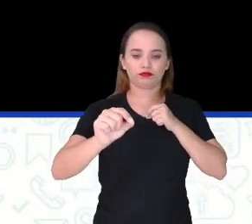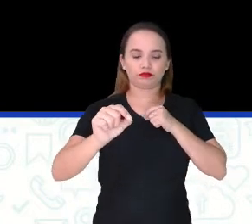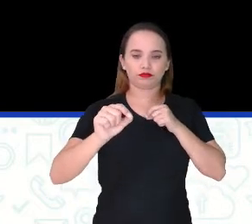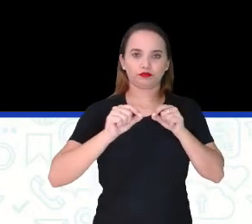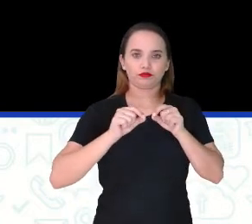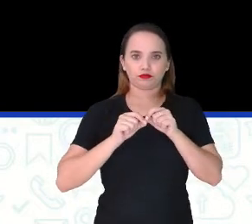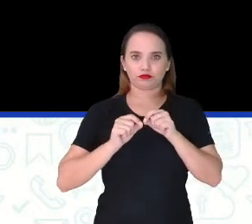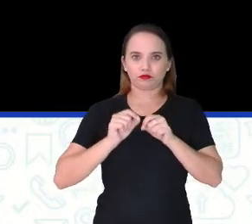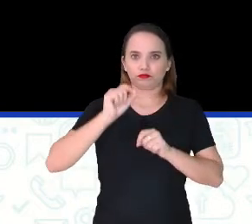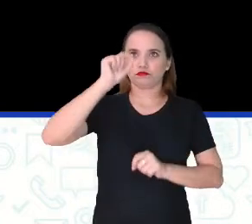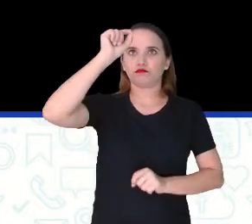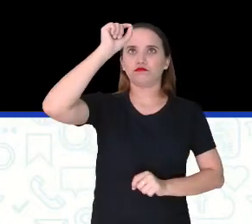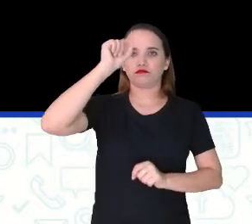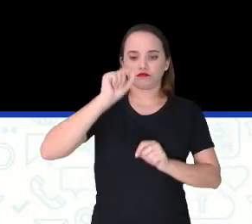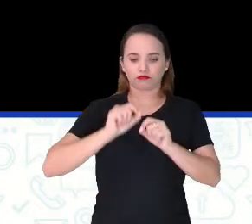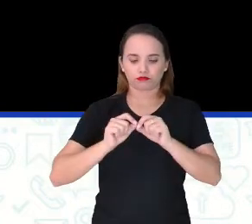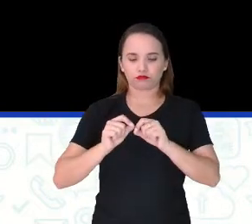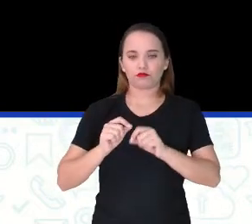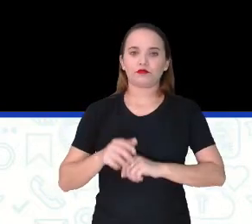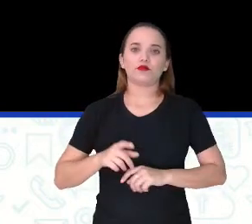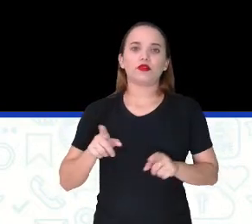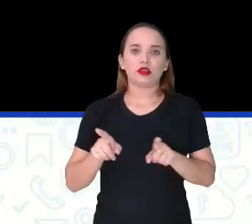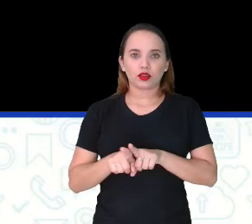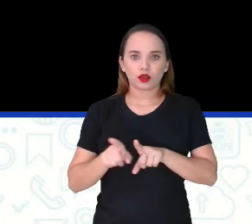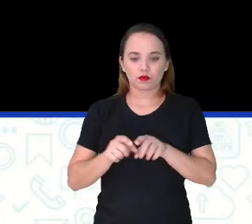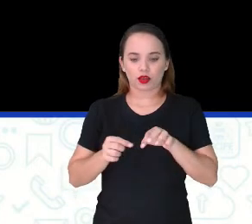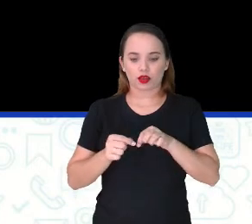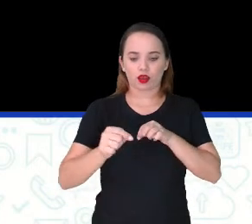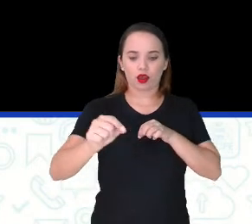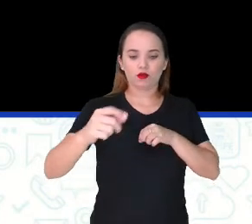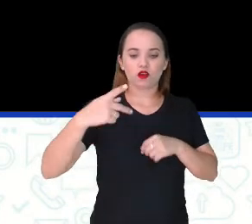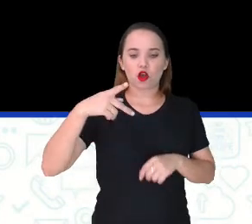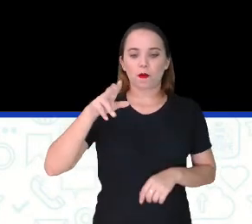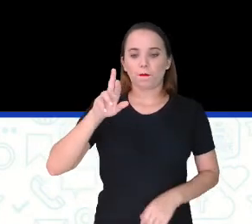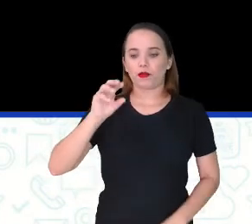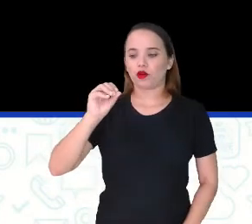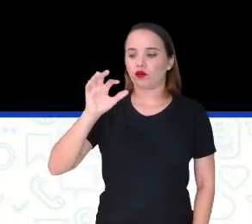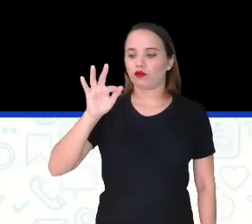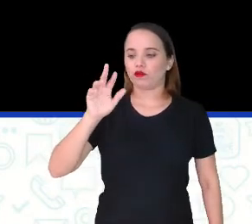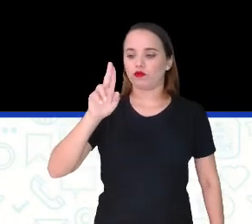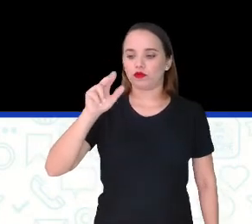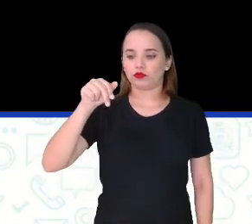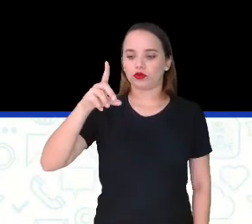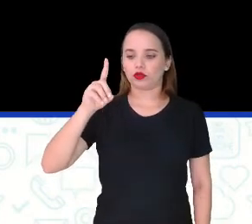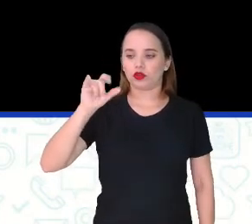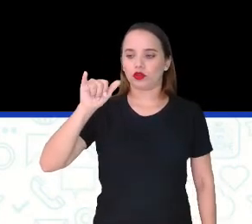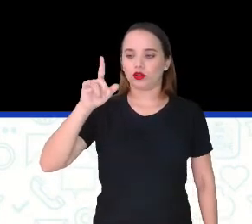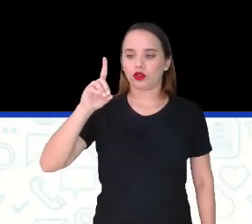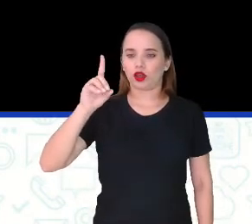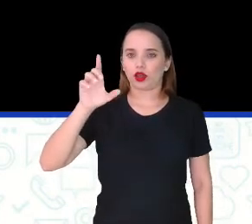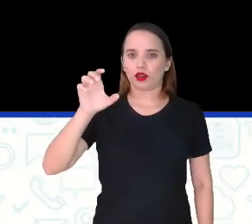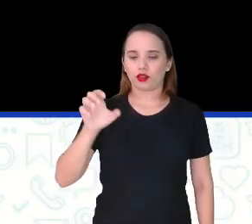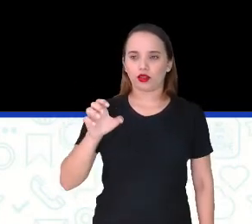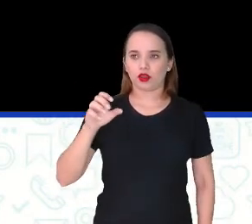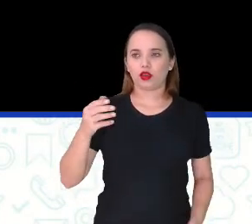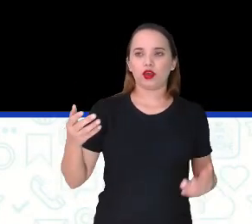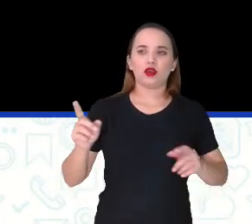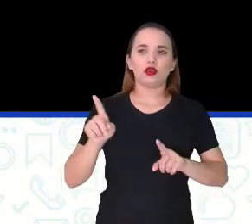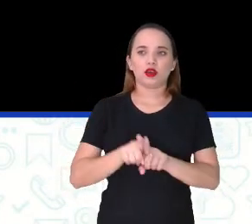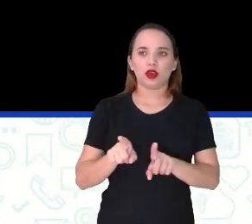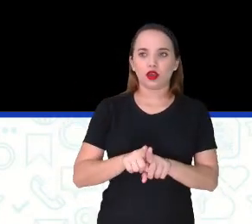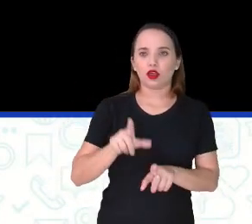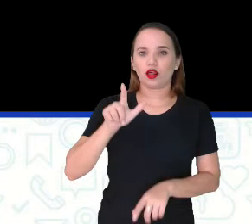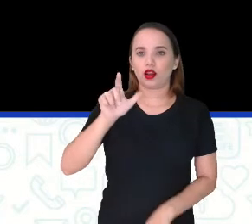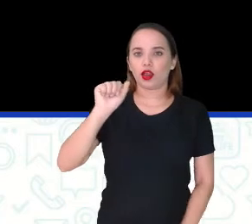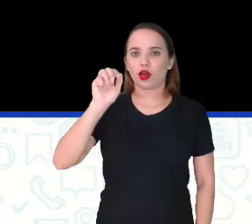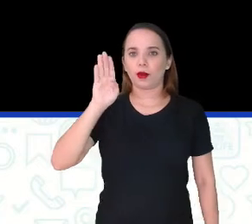fala de altura, e tem a profundidade. E aí o que Laban chama de plano de mesa, né? Pense aí numa mesa. Quando